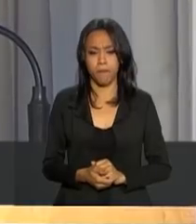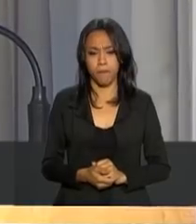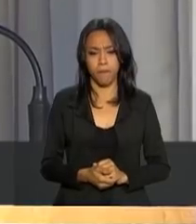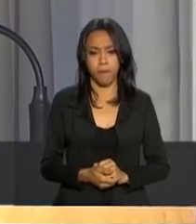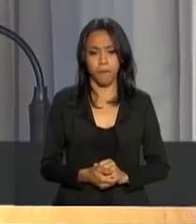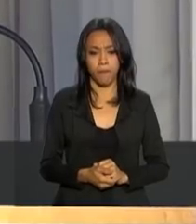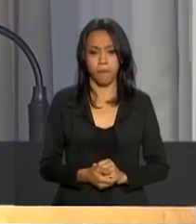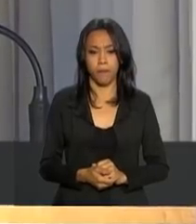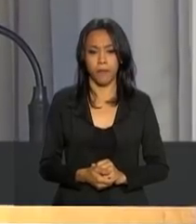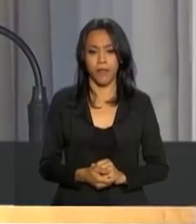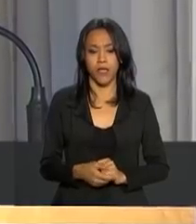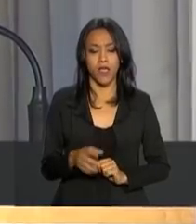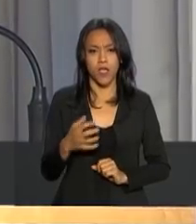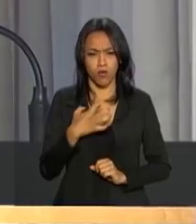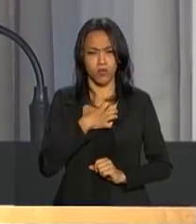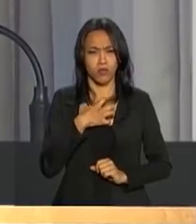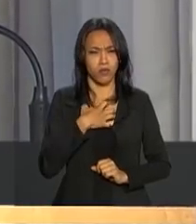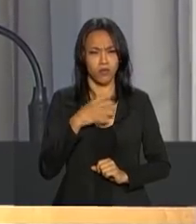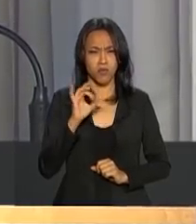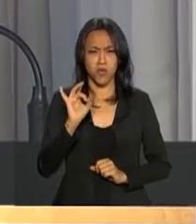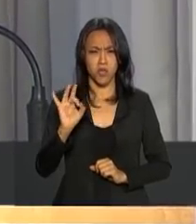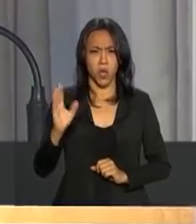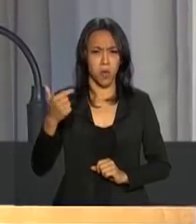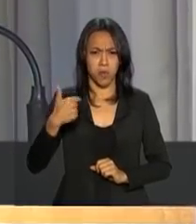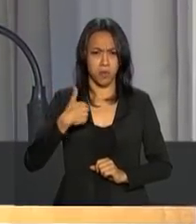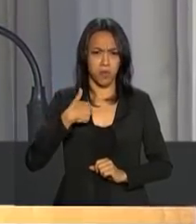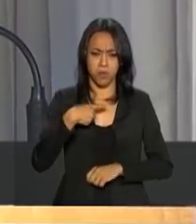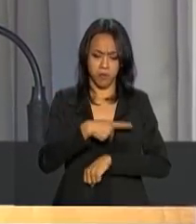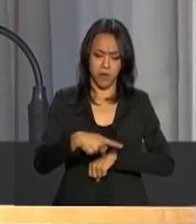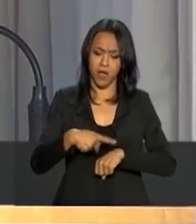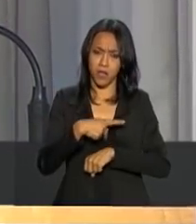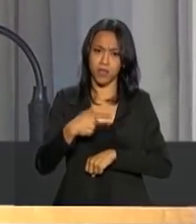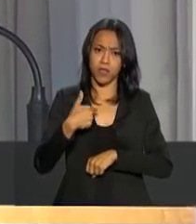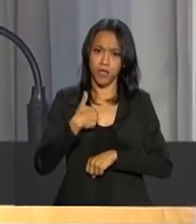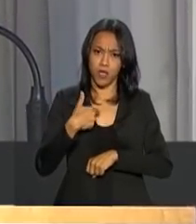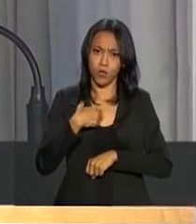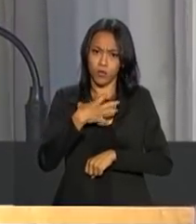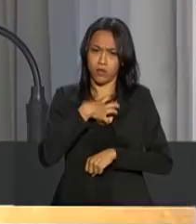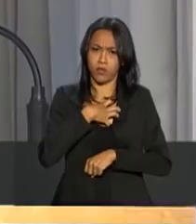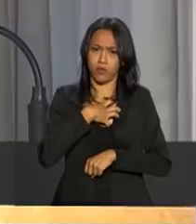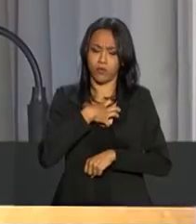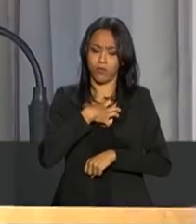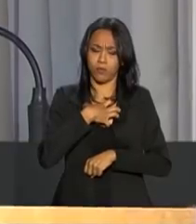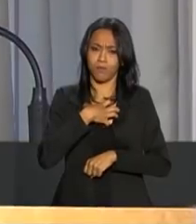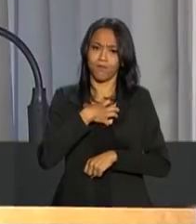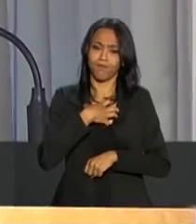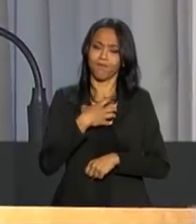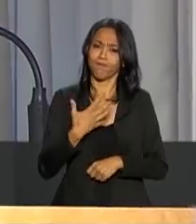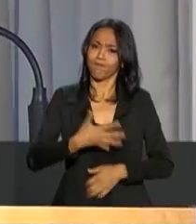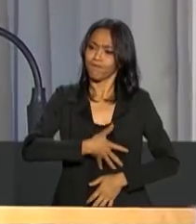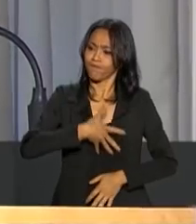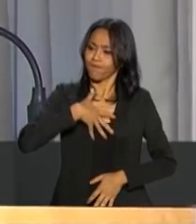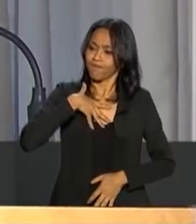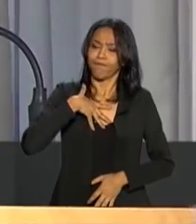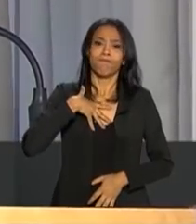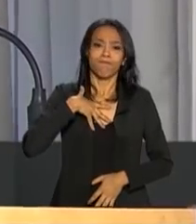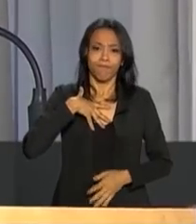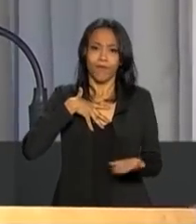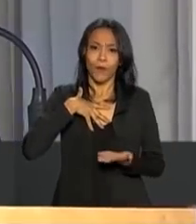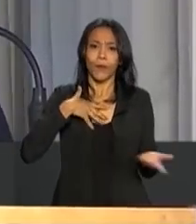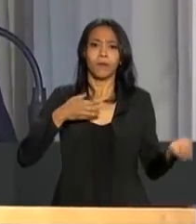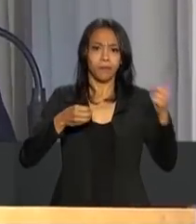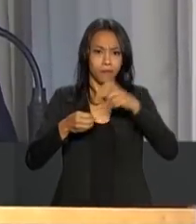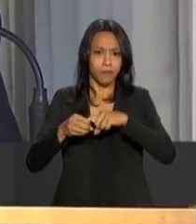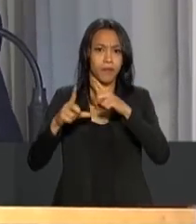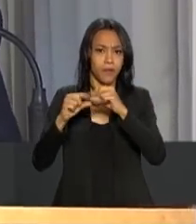Eu sinto que, não só para mim, mas para o país, eu volto fortalecido para Brasília agora, né? Porque, poxa, houve um reconhecimento, não é? E, portanto,